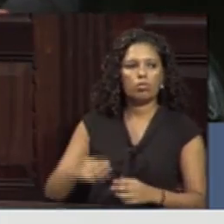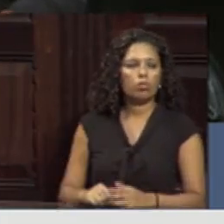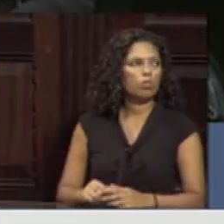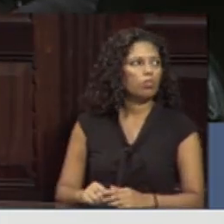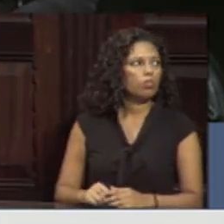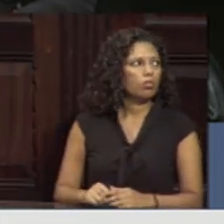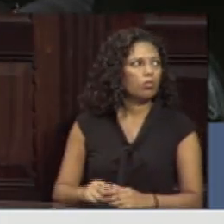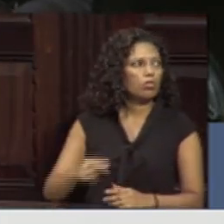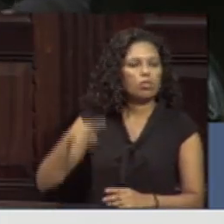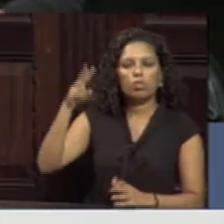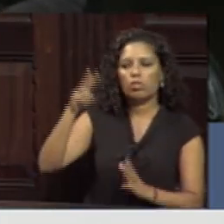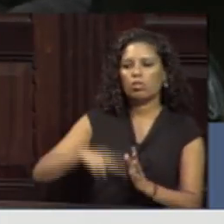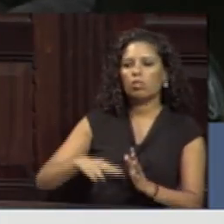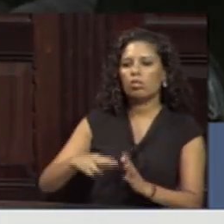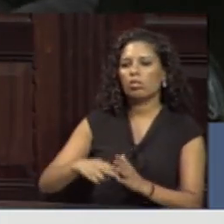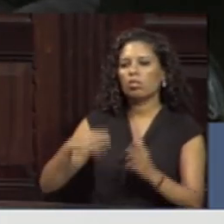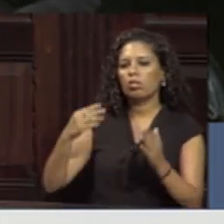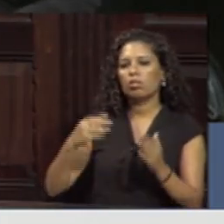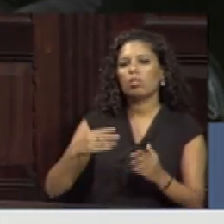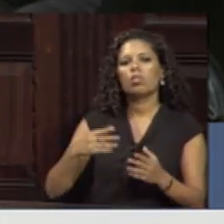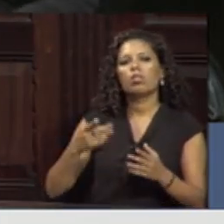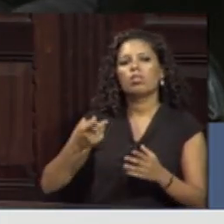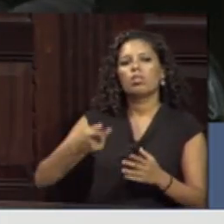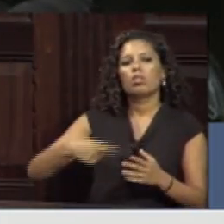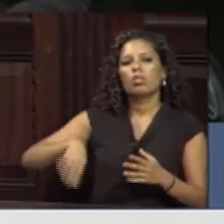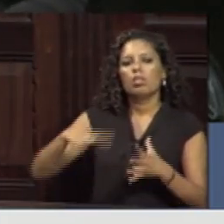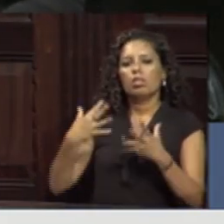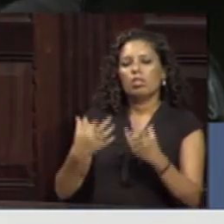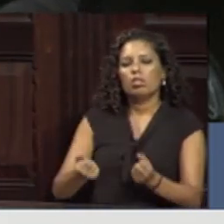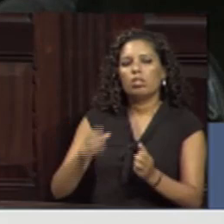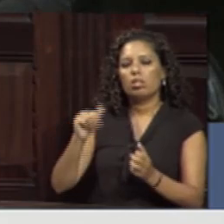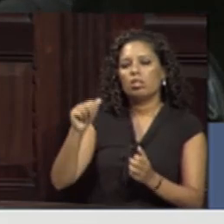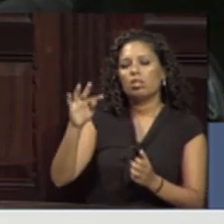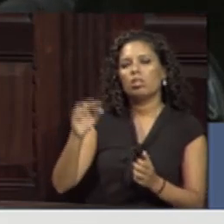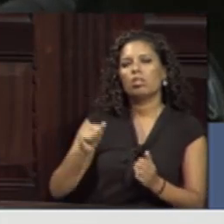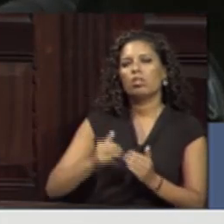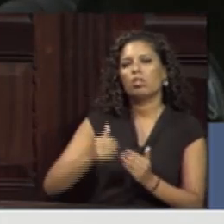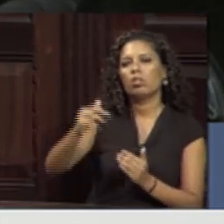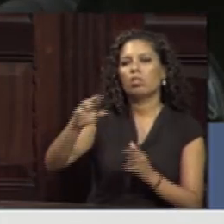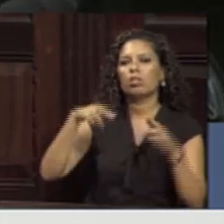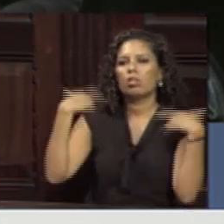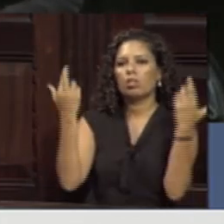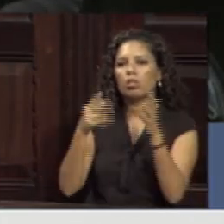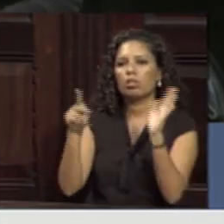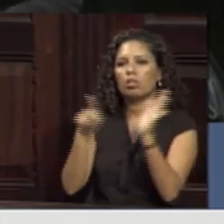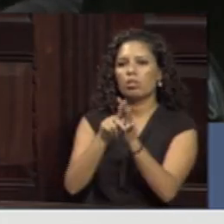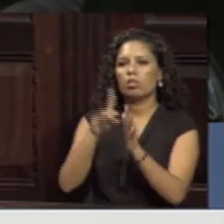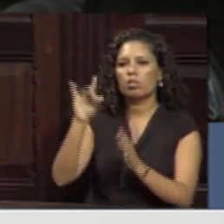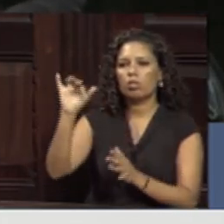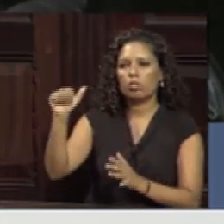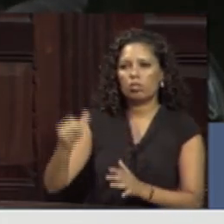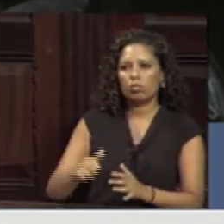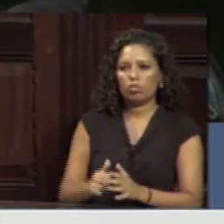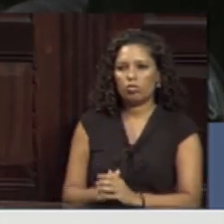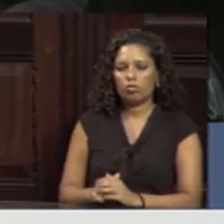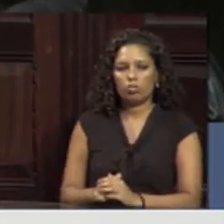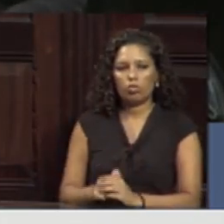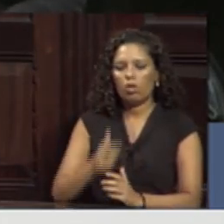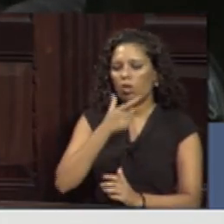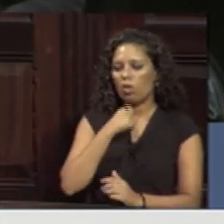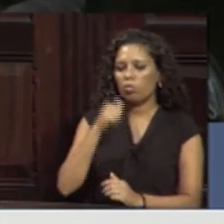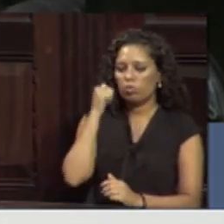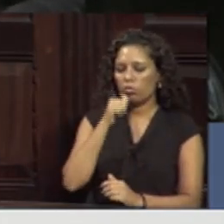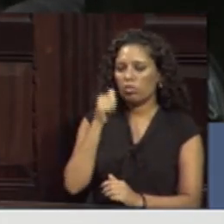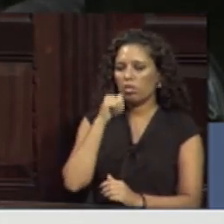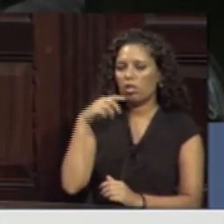Lida e aprovada a ata, passa-se a ordem do dia. A presidência queria chamar a atenção de todos os deputados e deputadas e